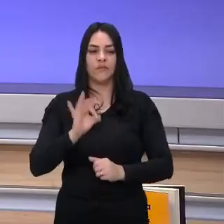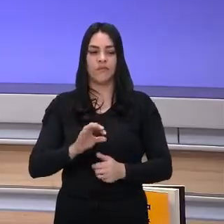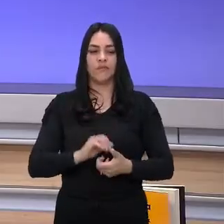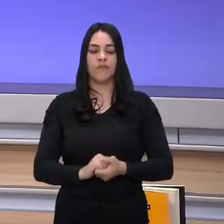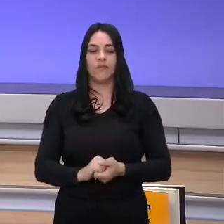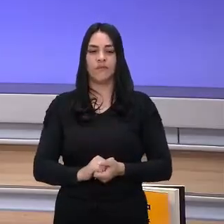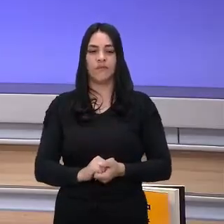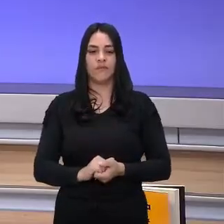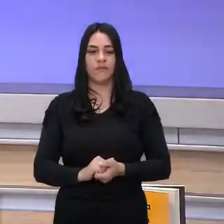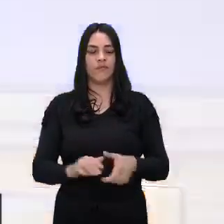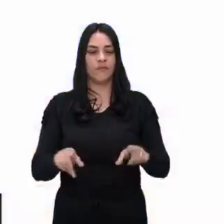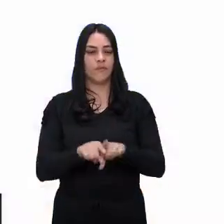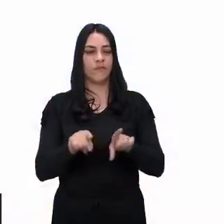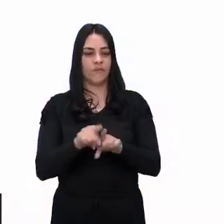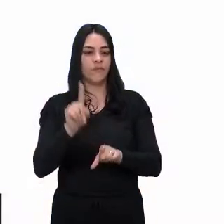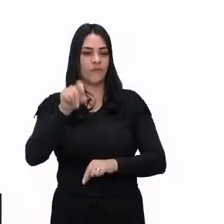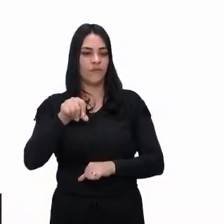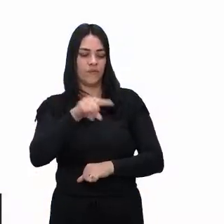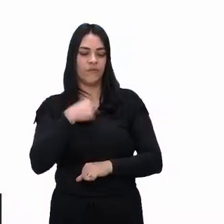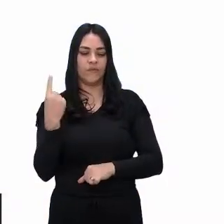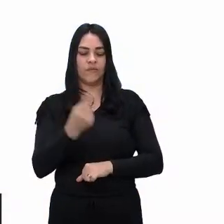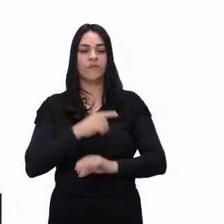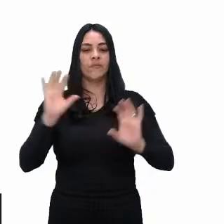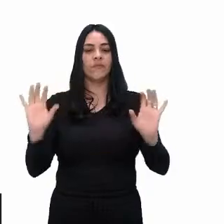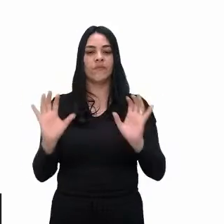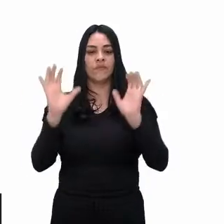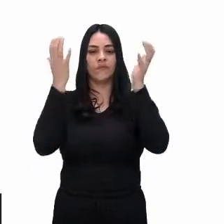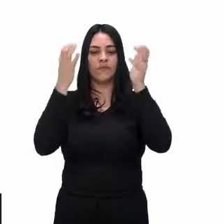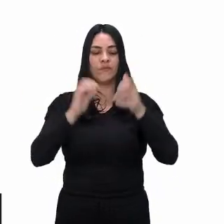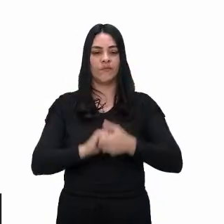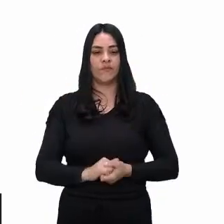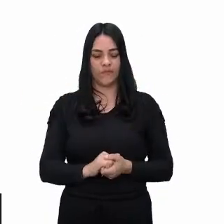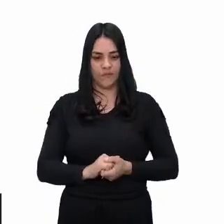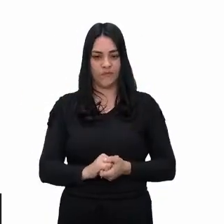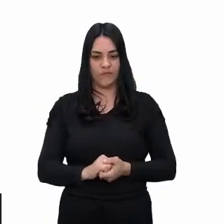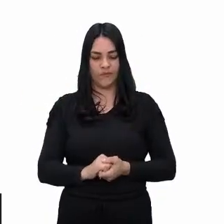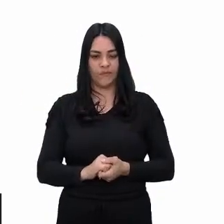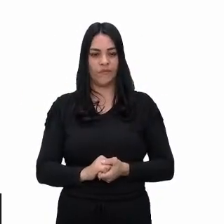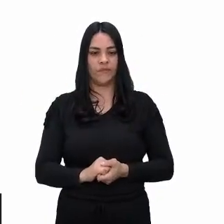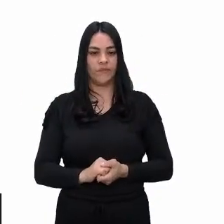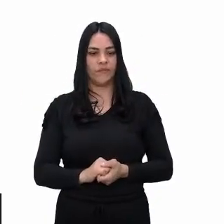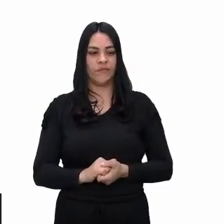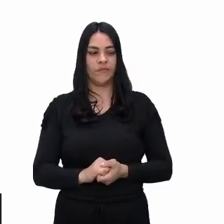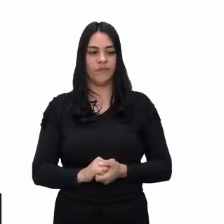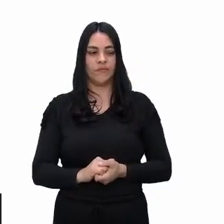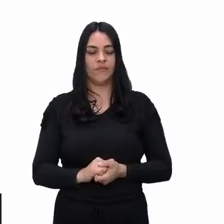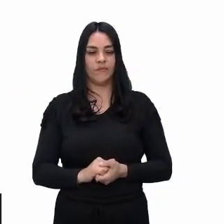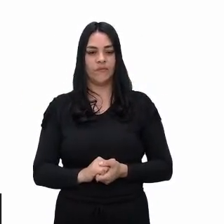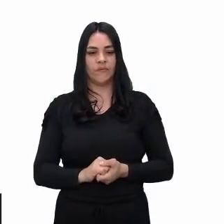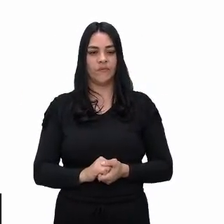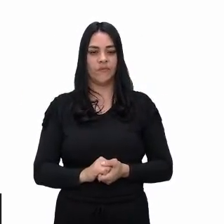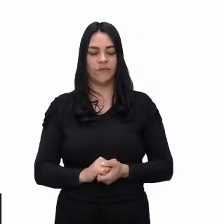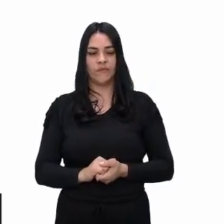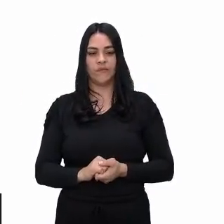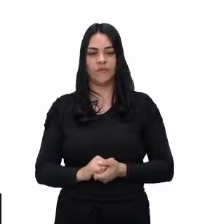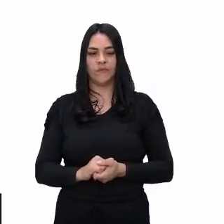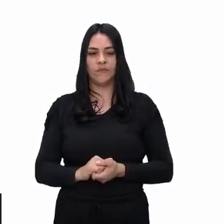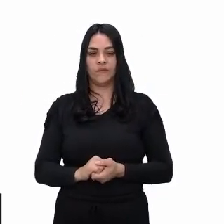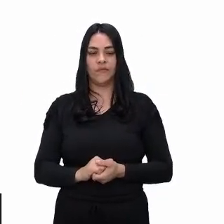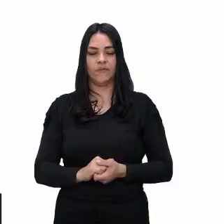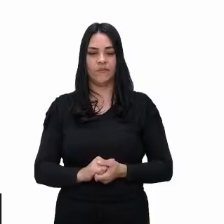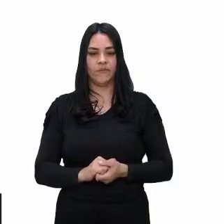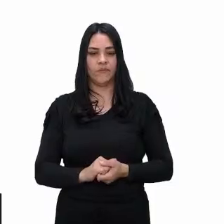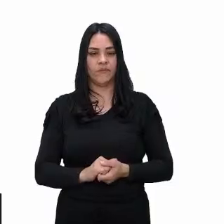Aqui a questão do nosso evento. Pode passar. Não, volta para mim, por favor.